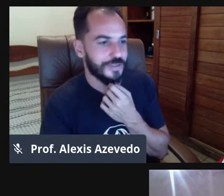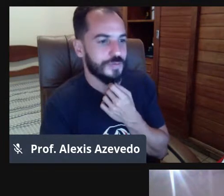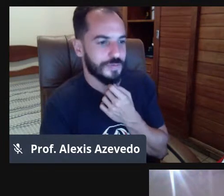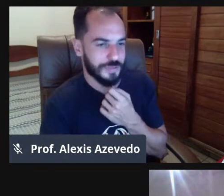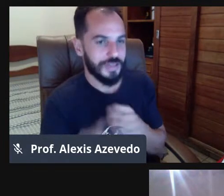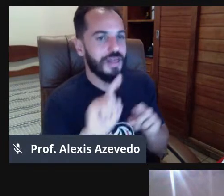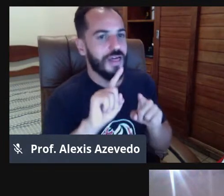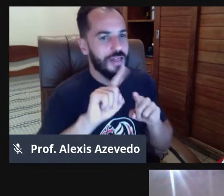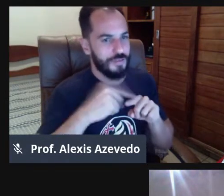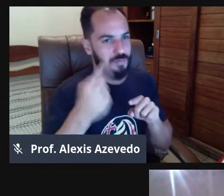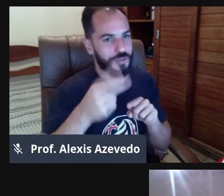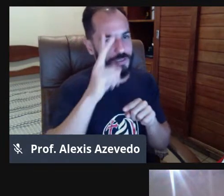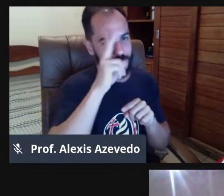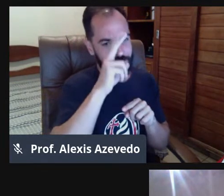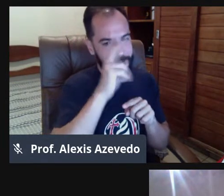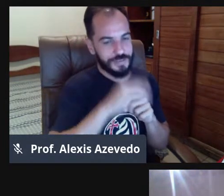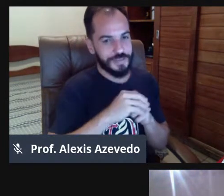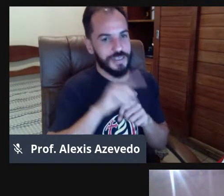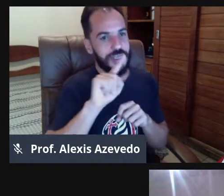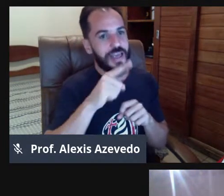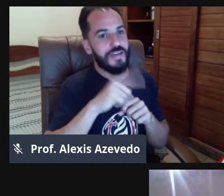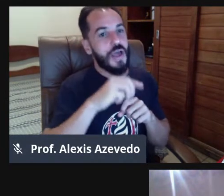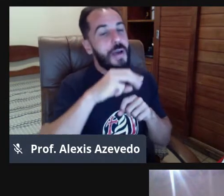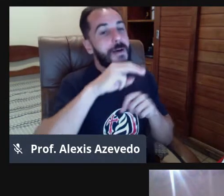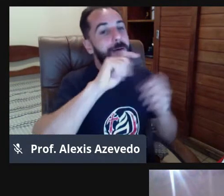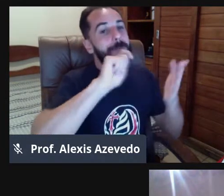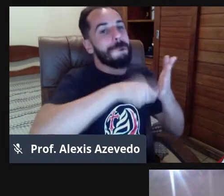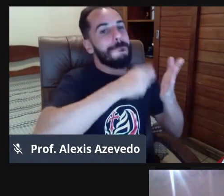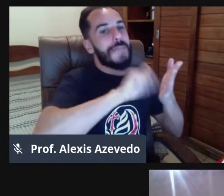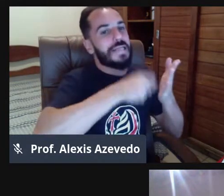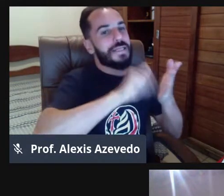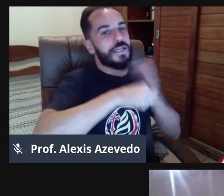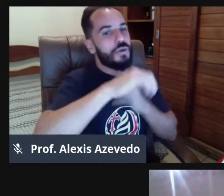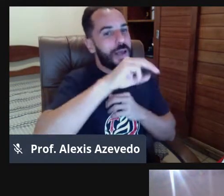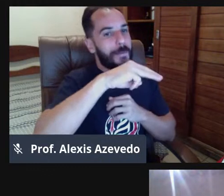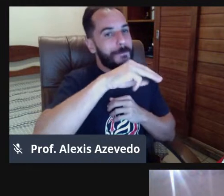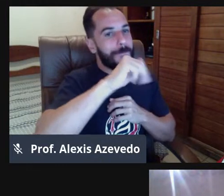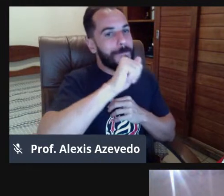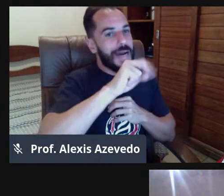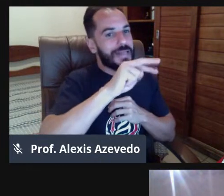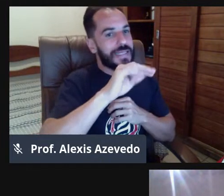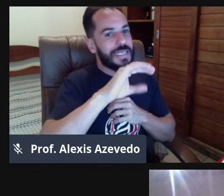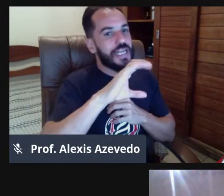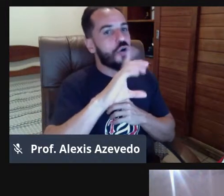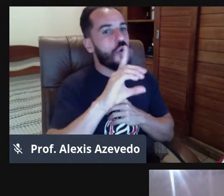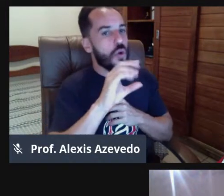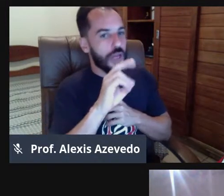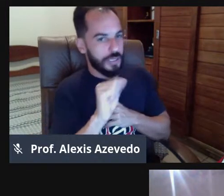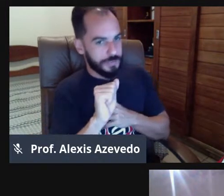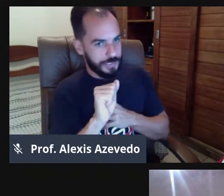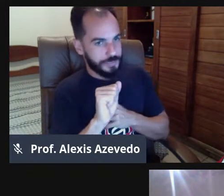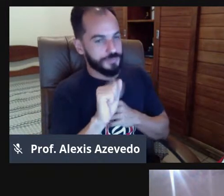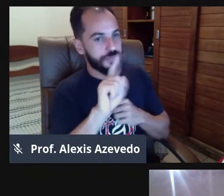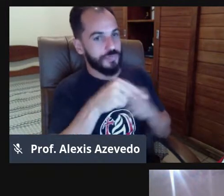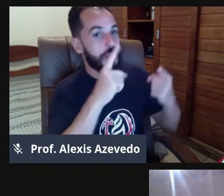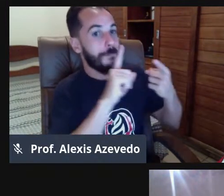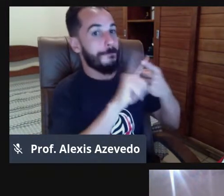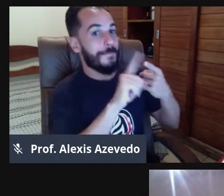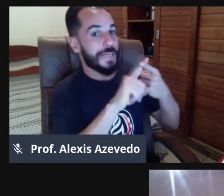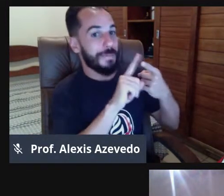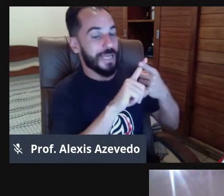E com relação às matrículas, as vagas são preferenciais para quem é